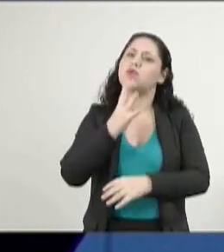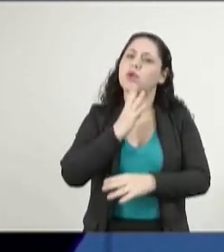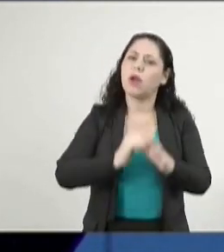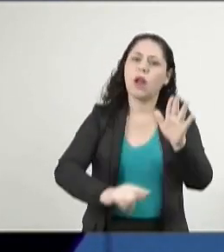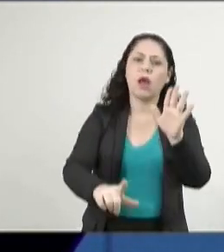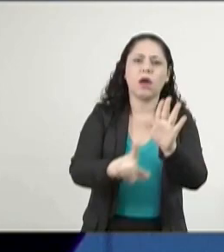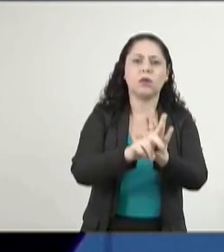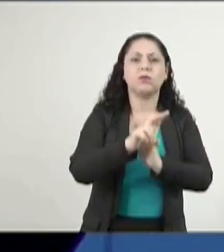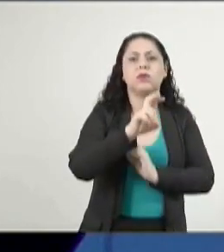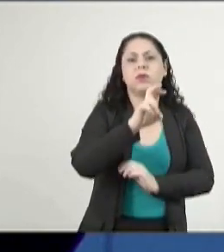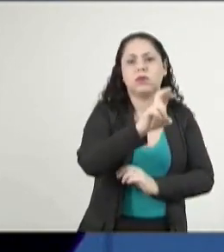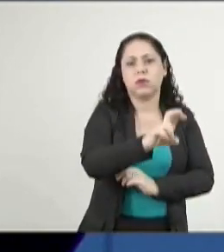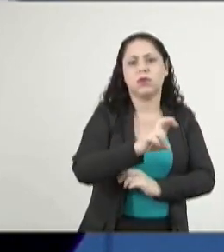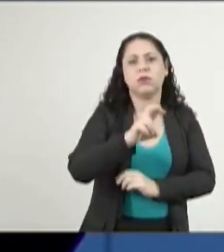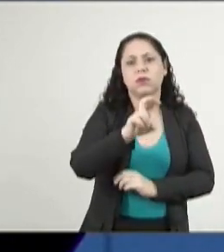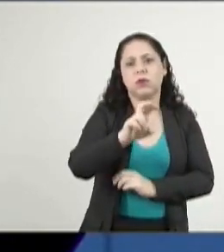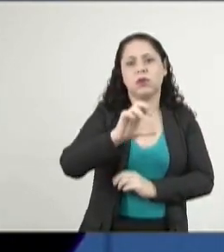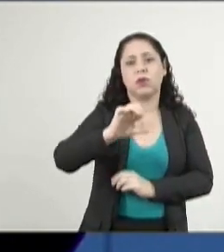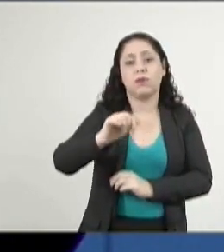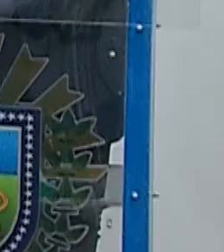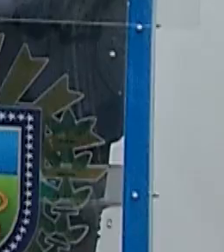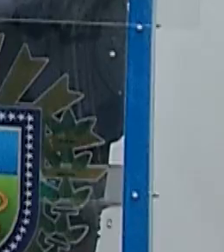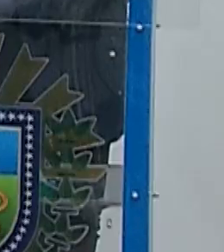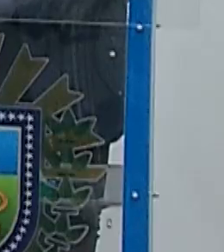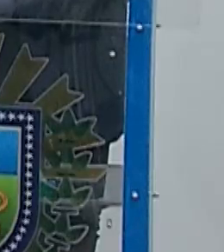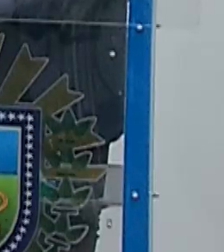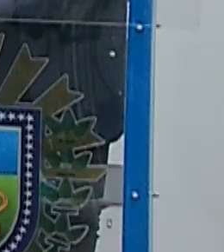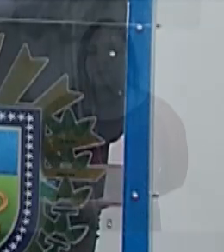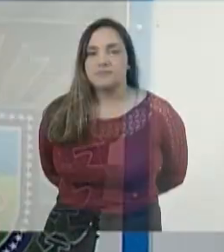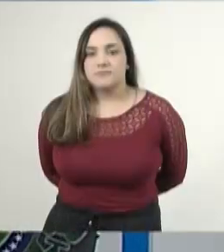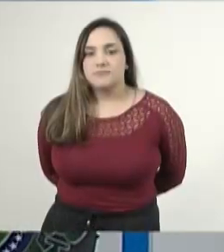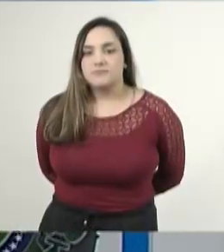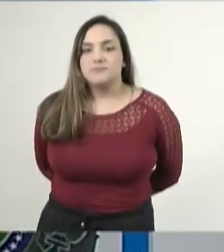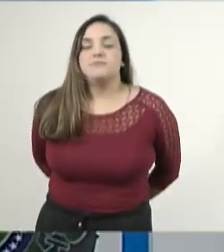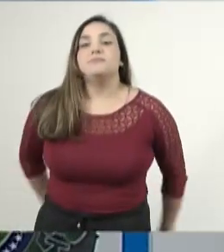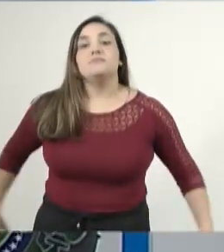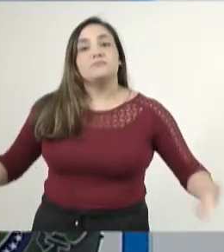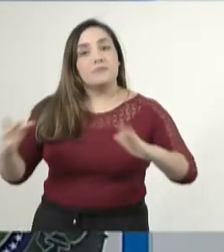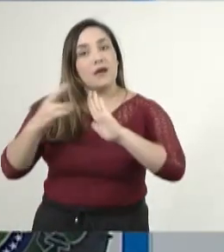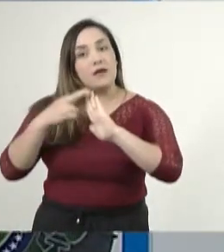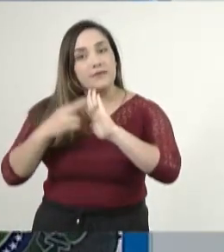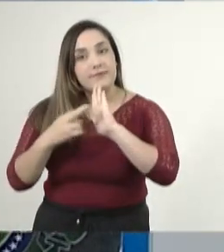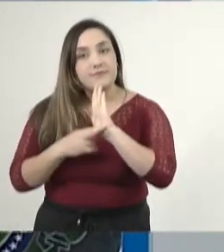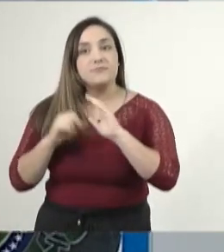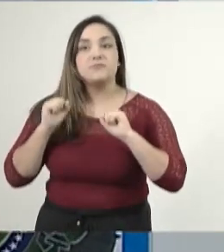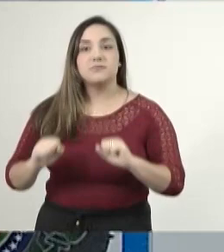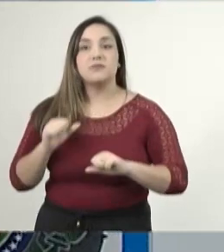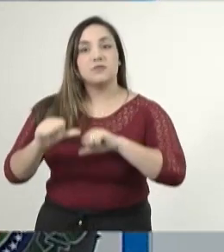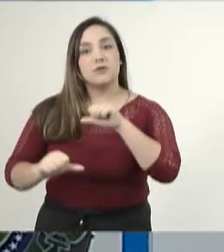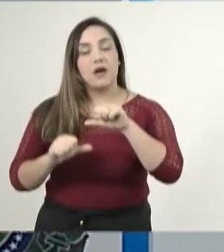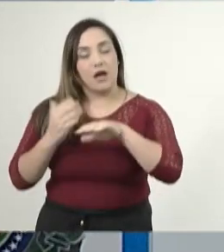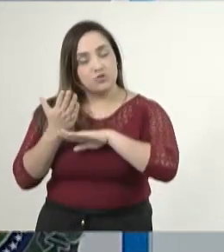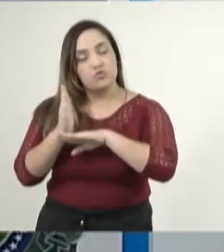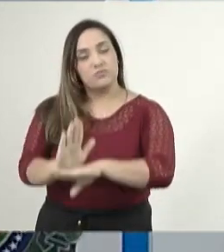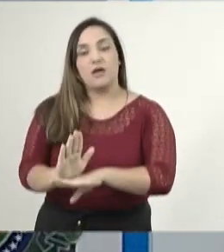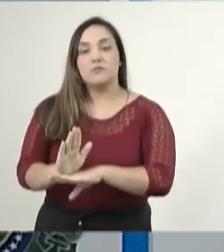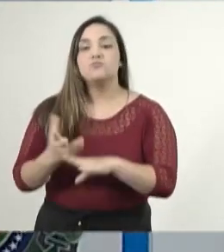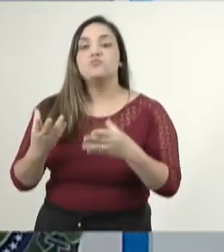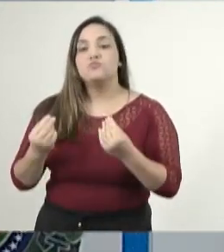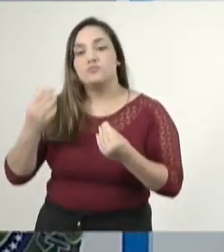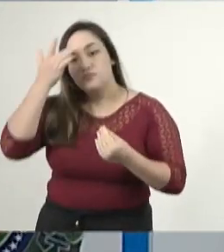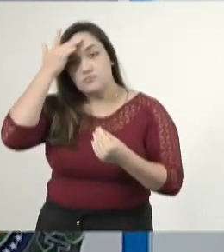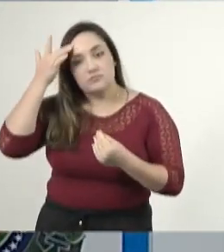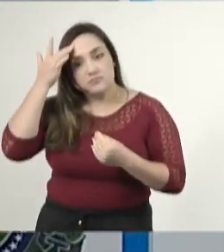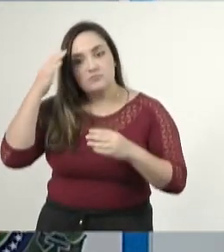da lei número 5.597. É uma norma que pode ajudar muitas